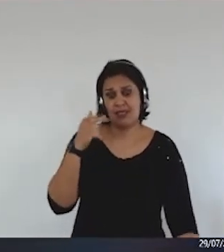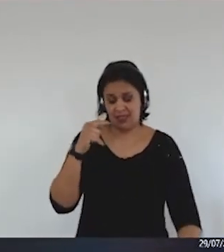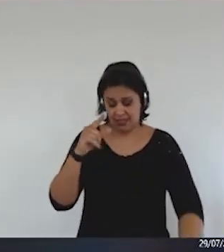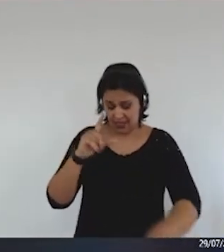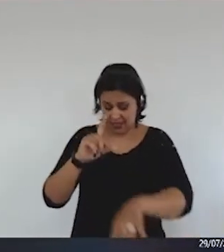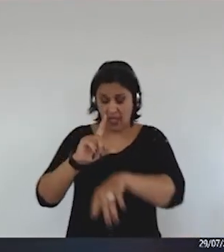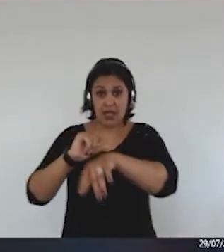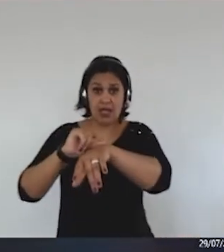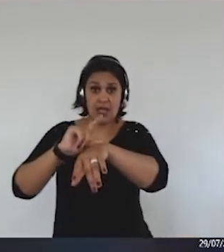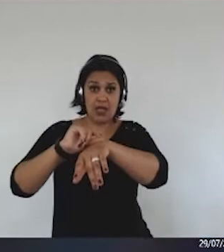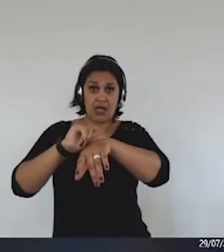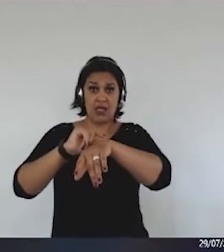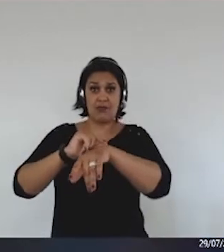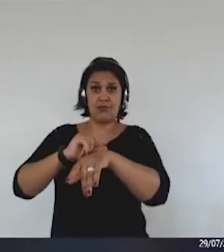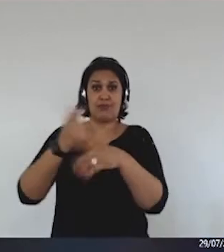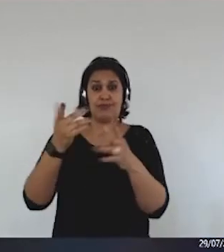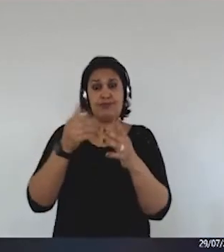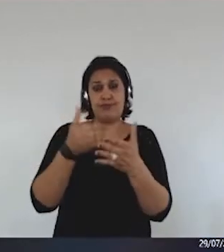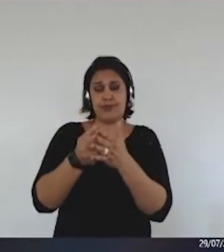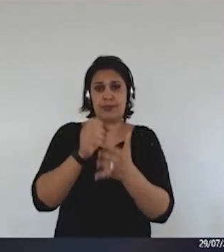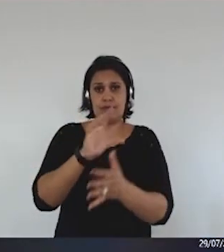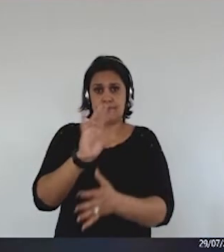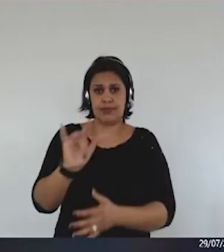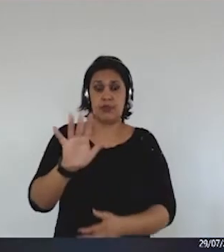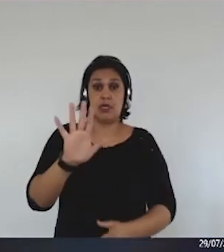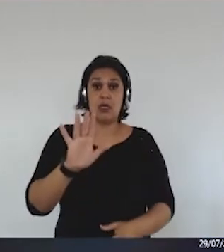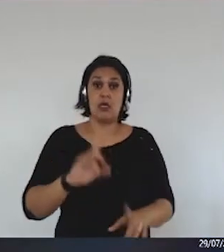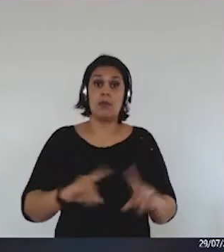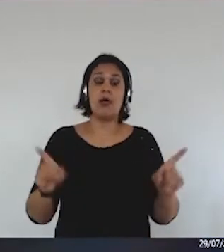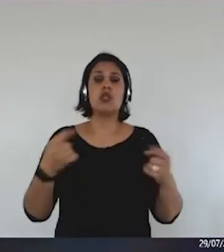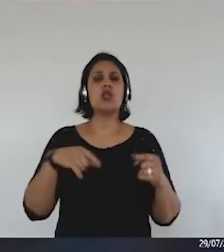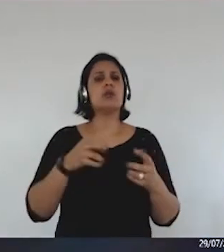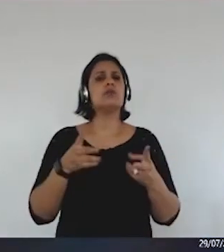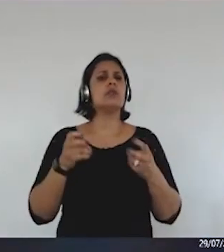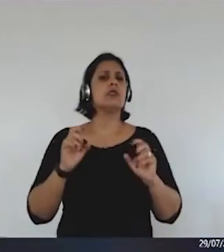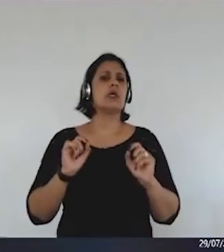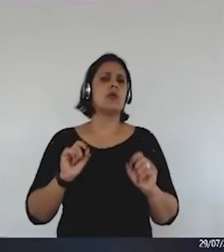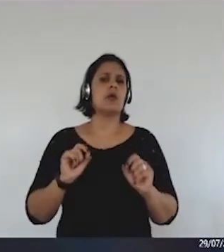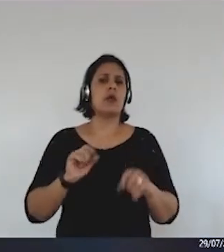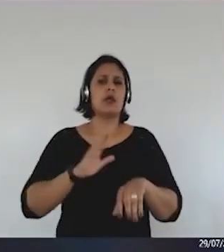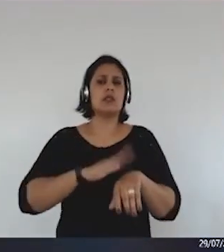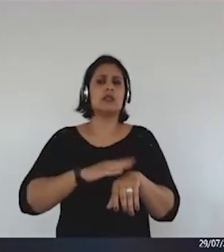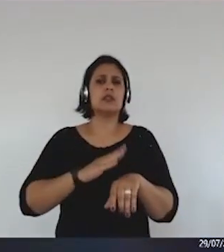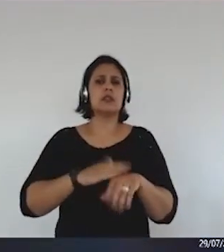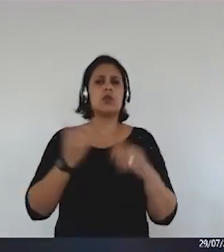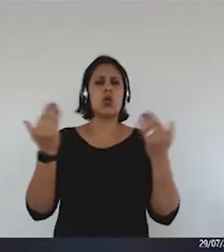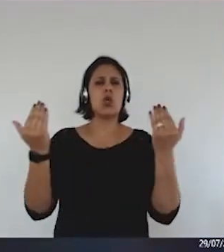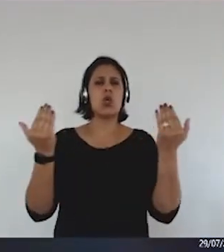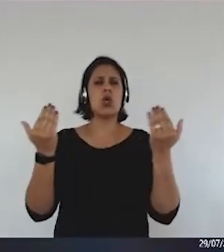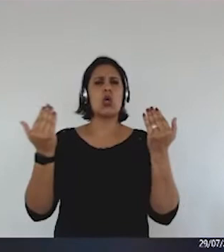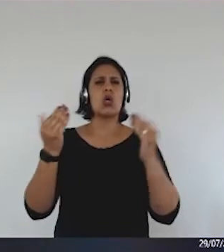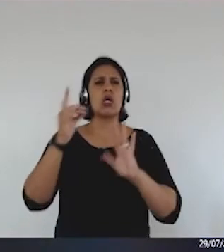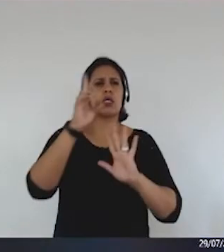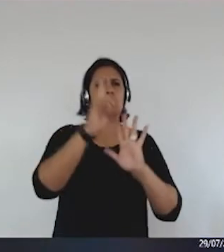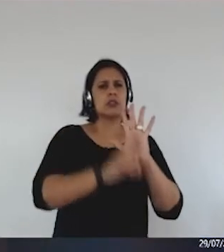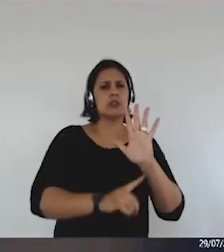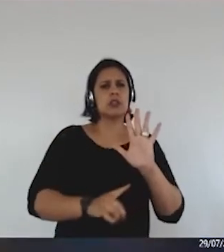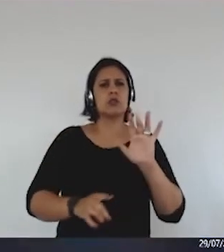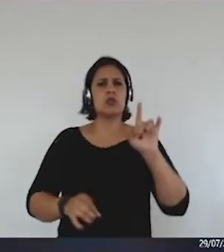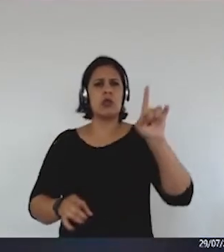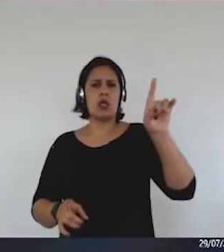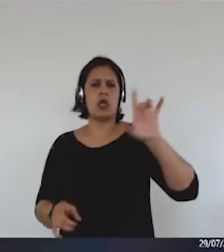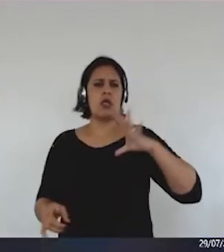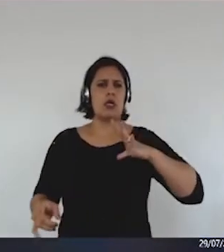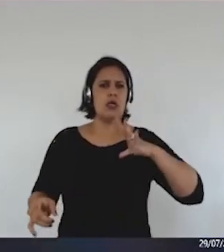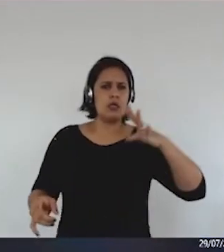o que a gente verifica é que, em termos comparativos do direito brasileiro, do direito lusófono, e